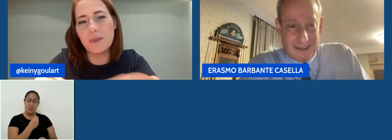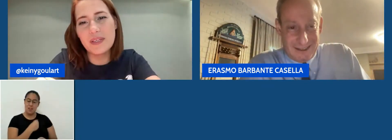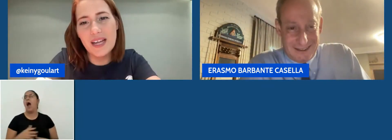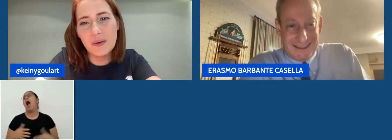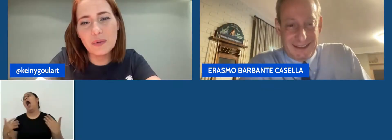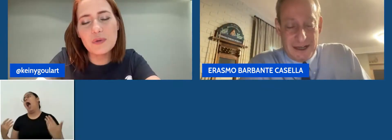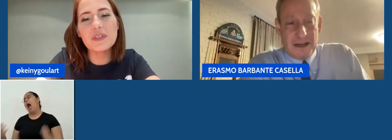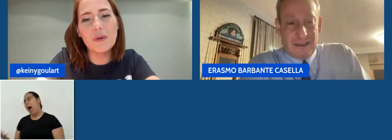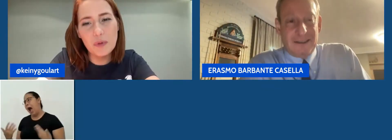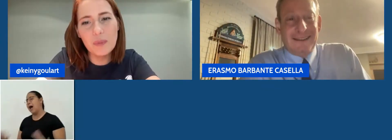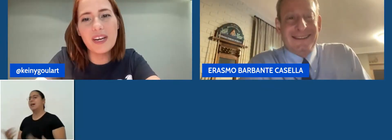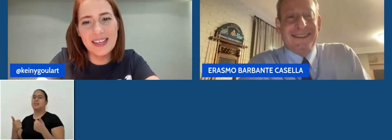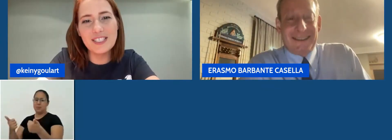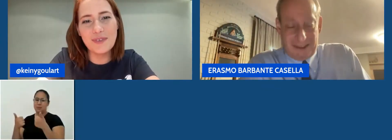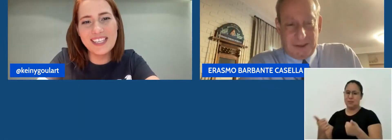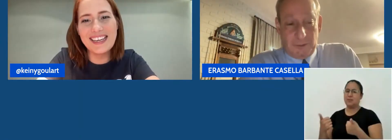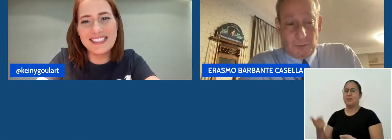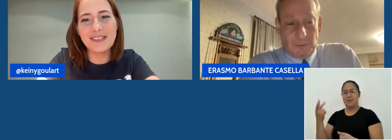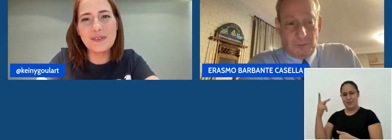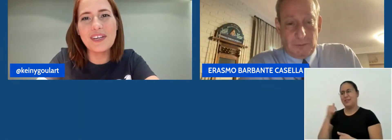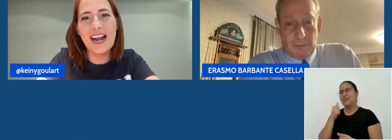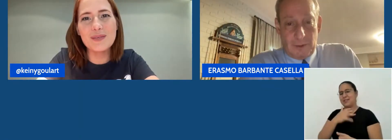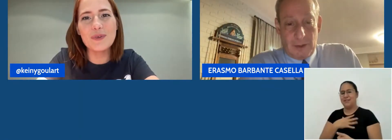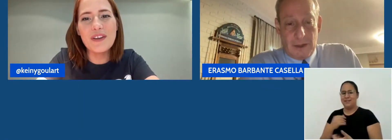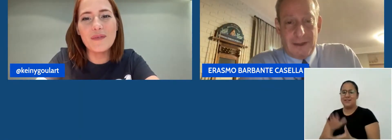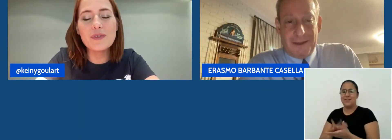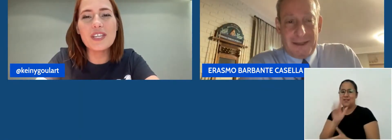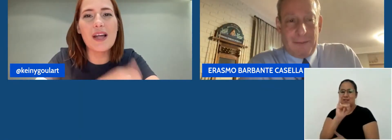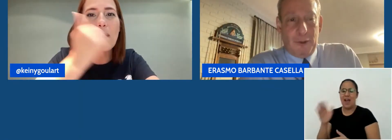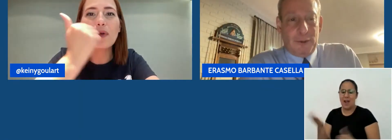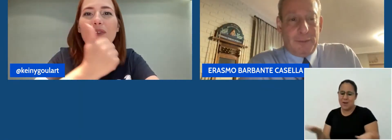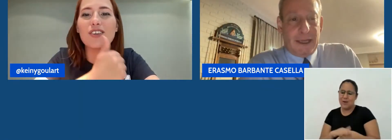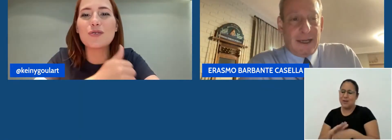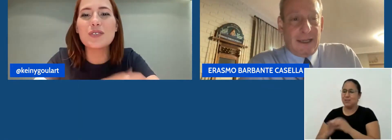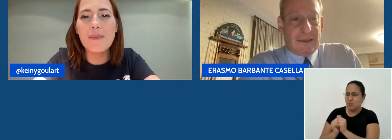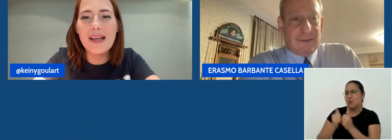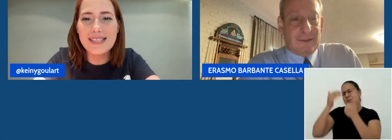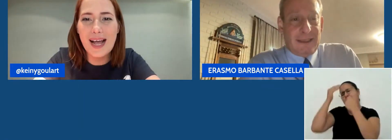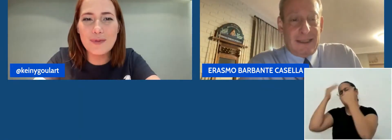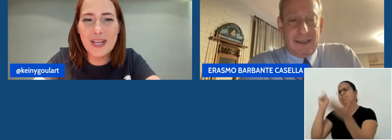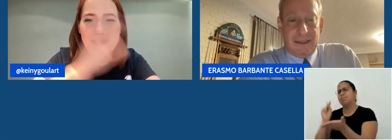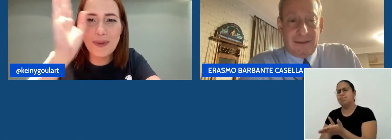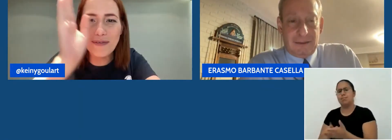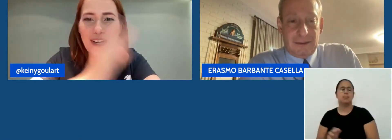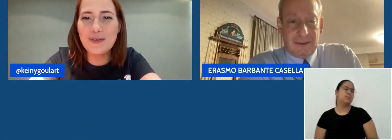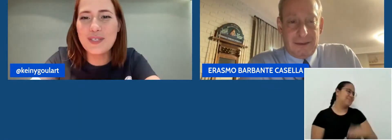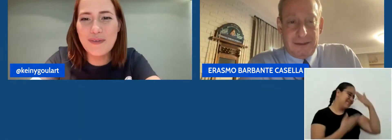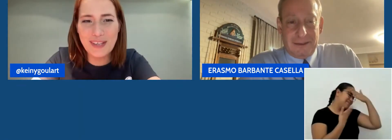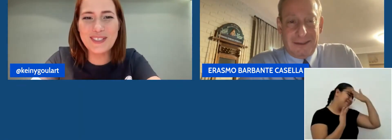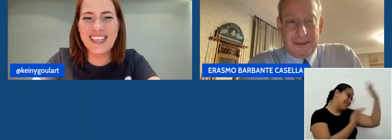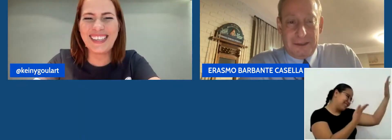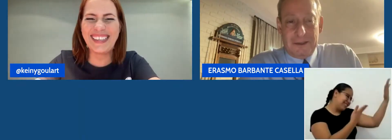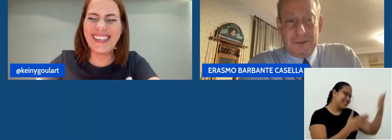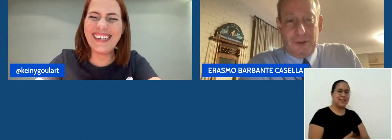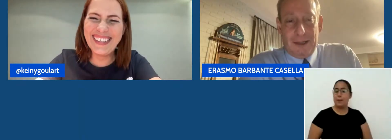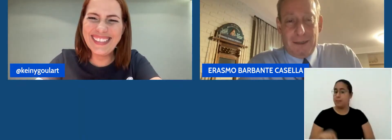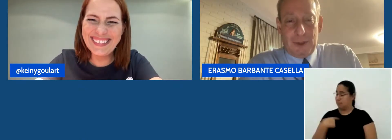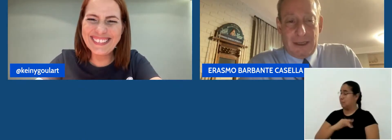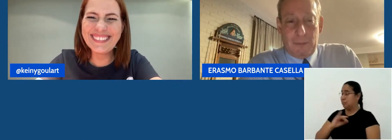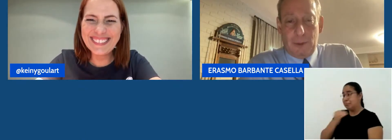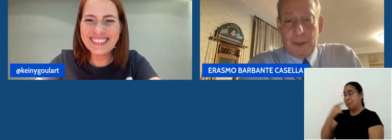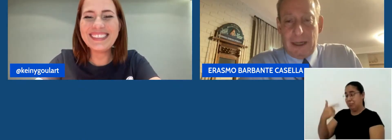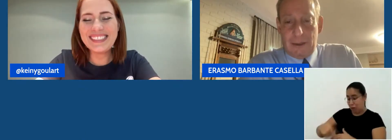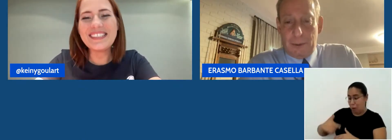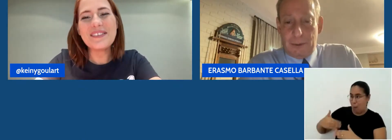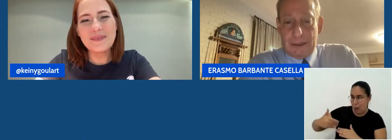esse tempinho para estar conosco. Então, muito obrigada, de verdade, tá, doutor Erasmo? Vamos ter a oportunidade de nos abraçarmos aí para frente nos eventos. Nós falamos,